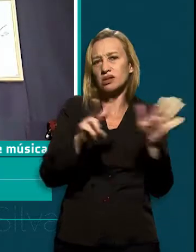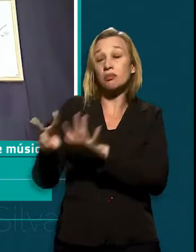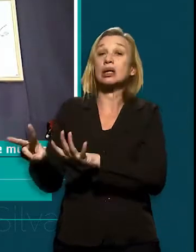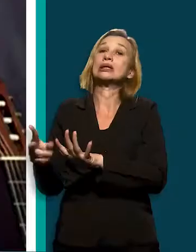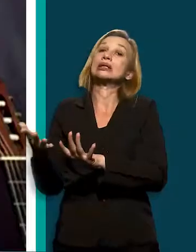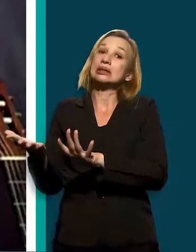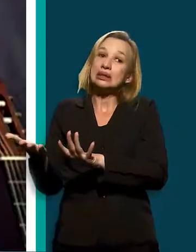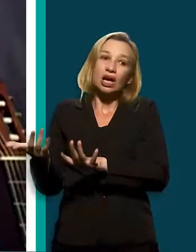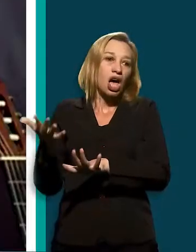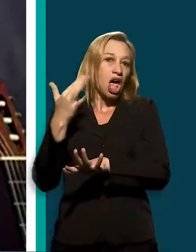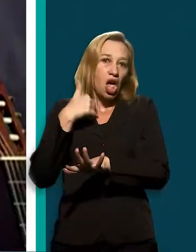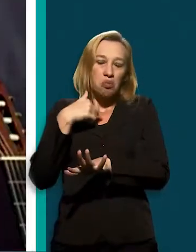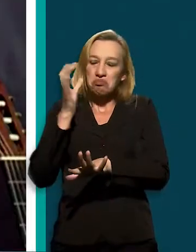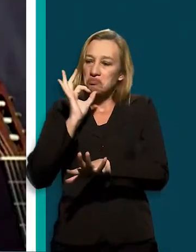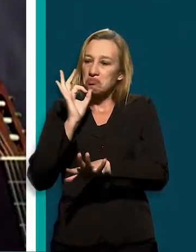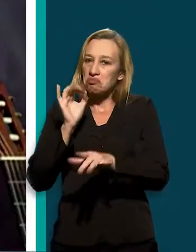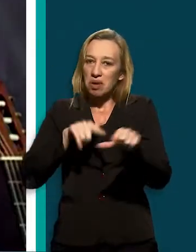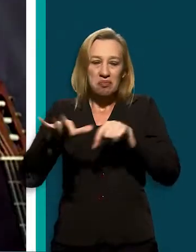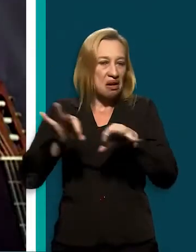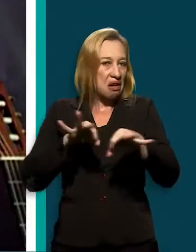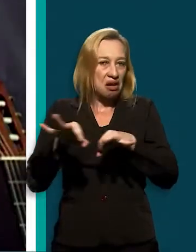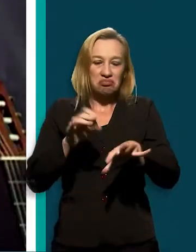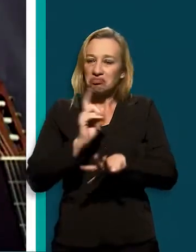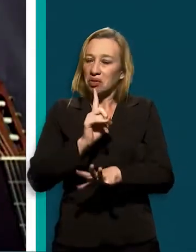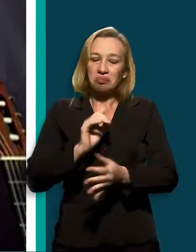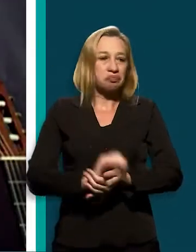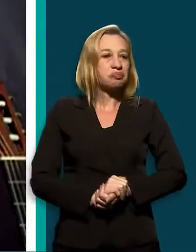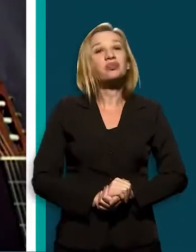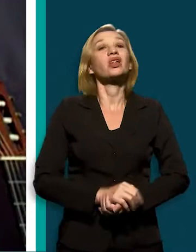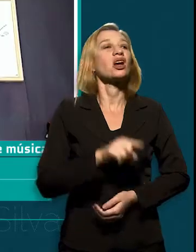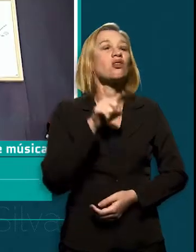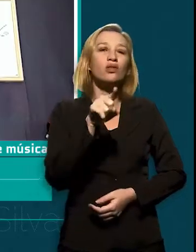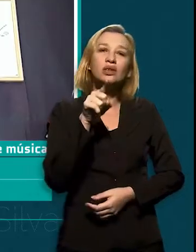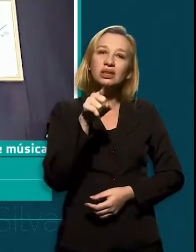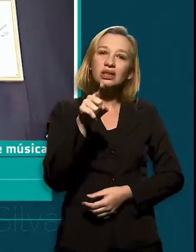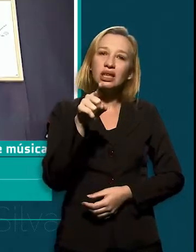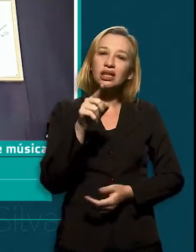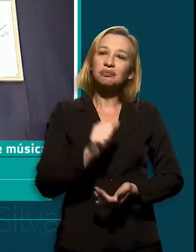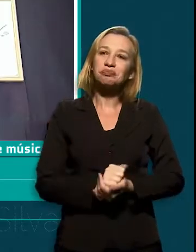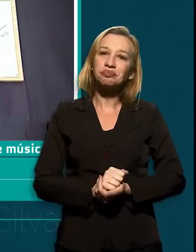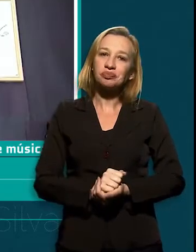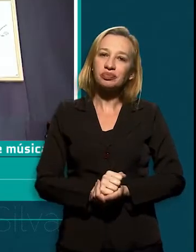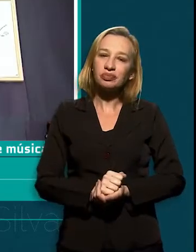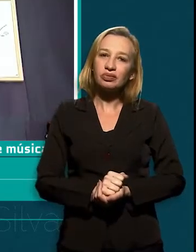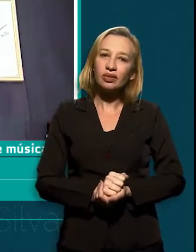semana. Então, assim, Exatamente eu não assim. estava preparado para isso também. E você